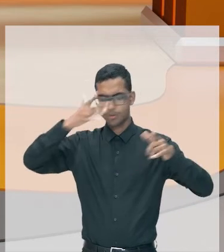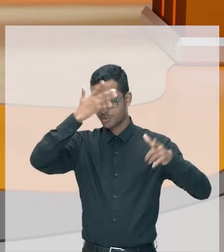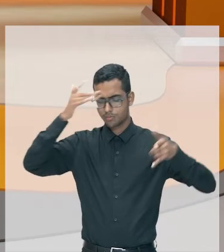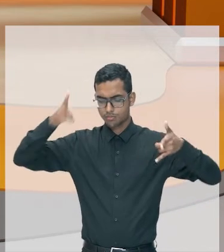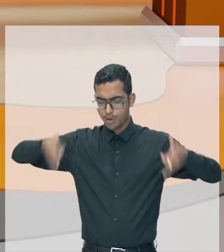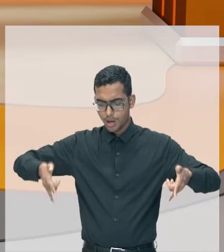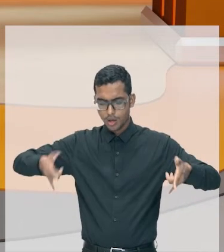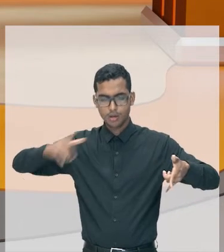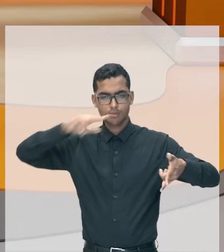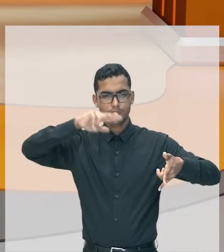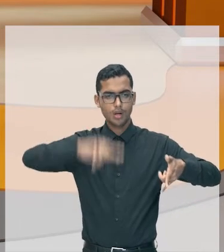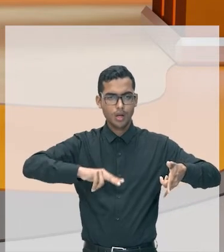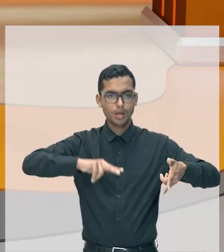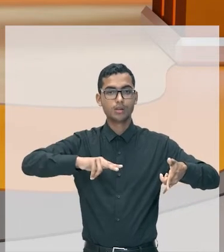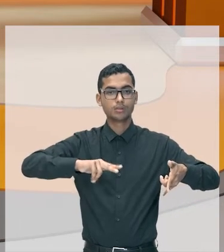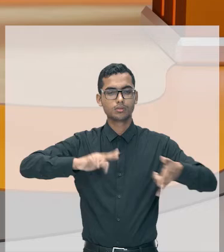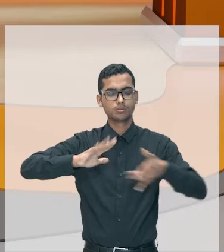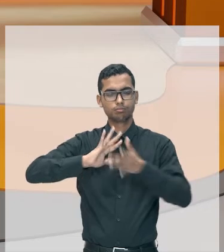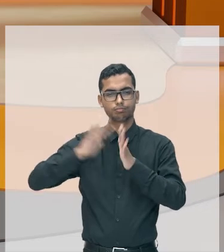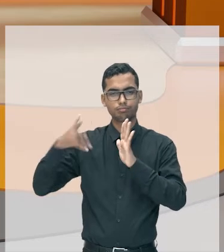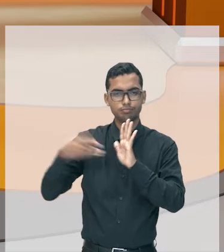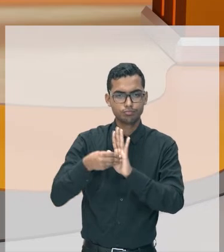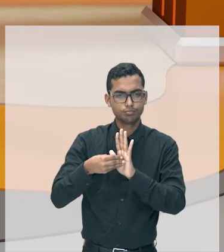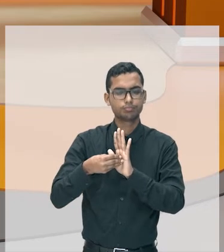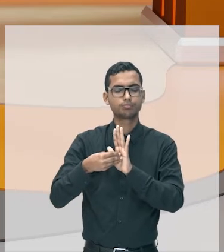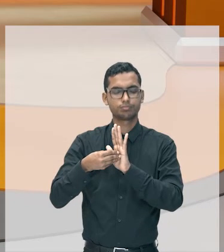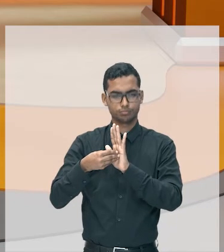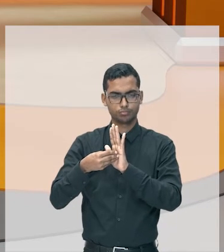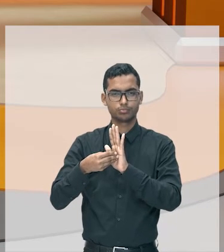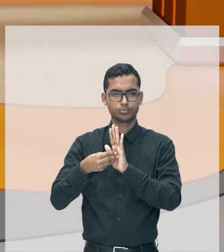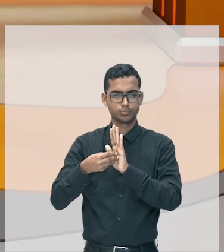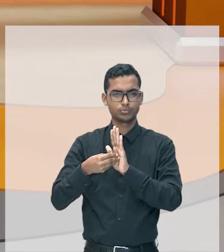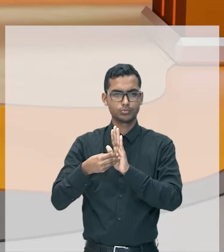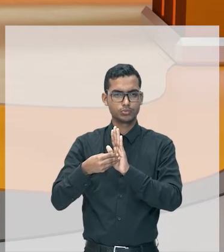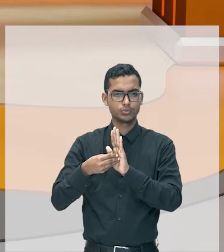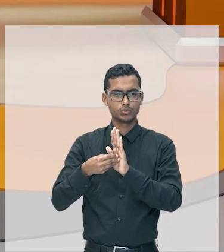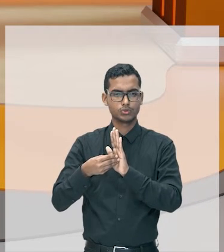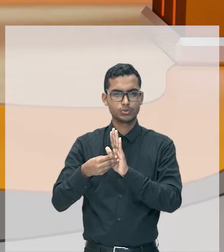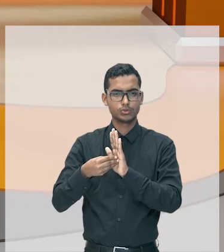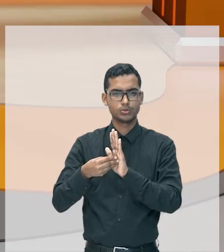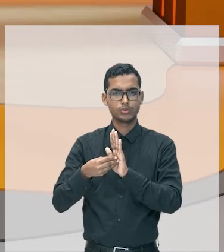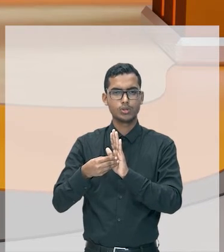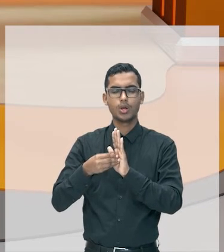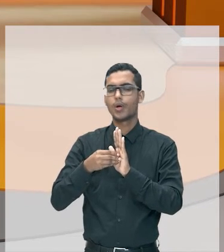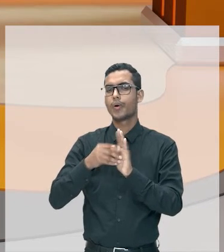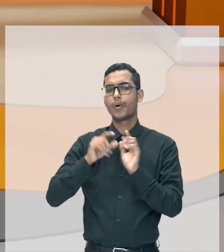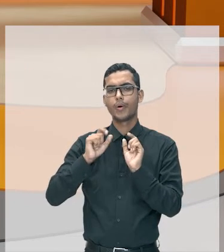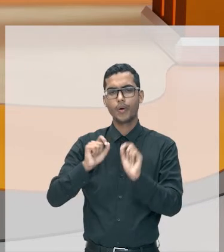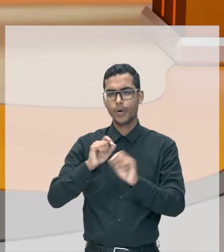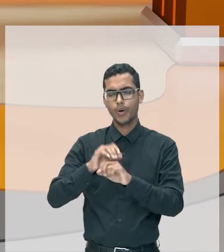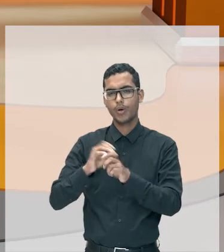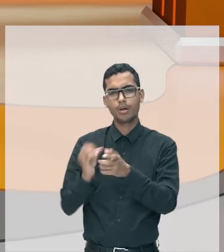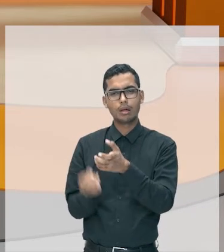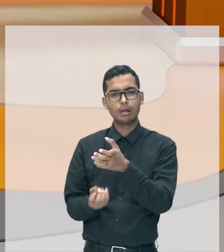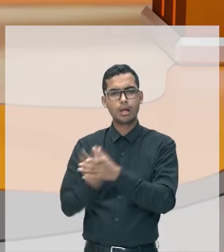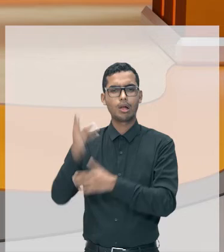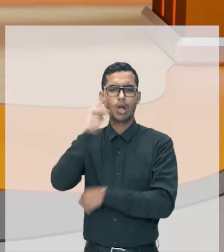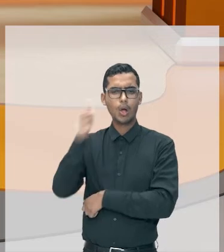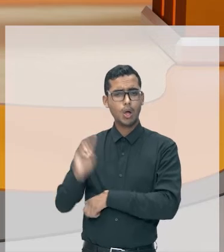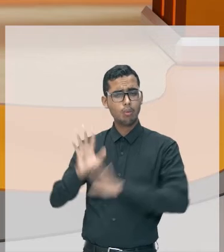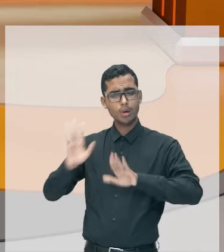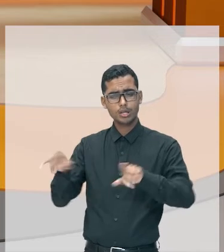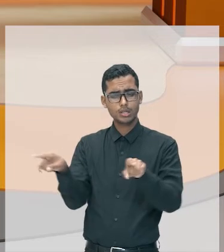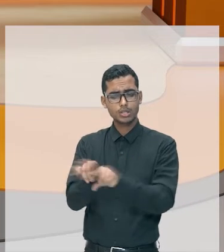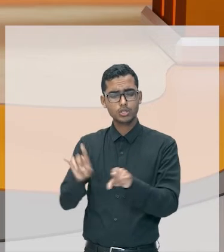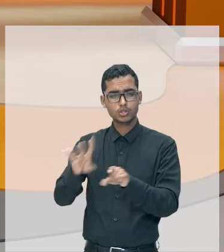delas pela Amazônia. Ali não havia uma intenção histórica, era apenas para enterrar a pessoa que